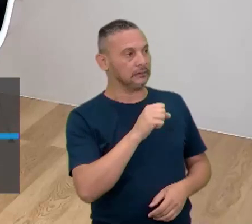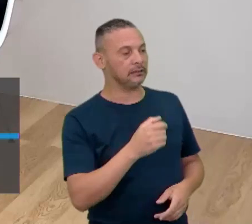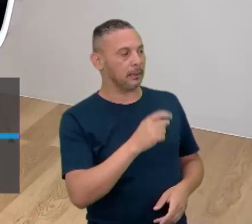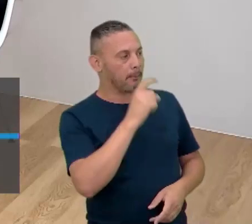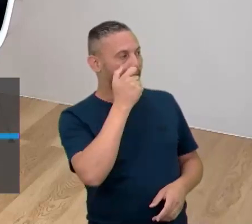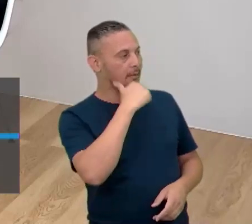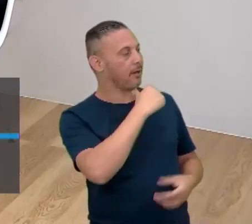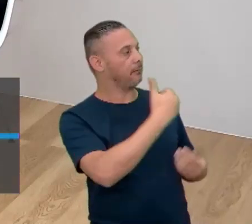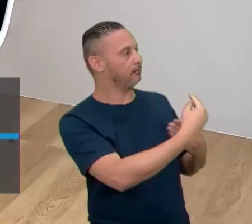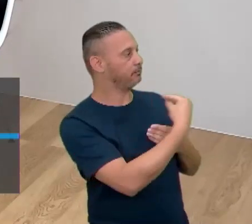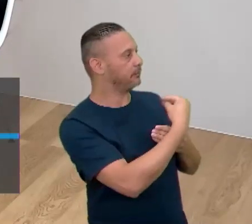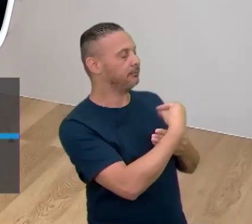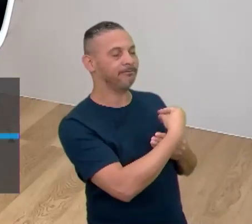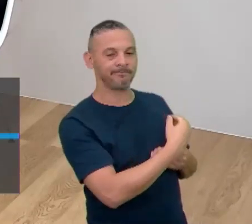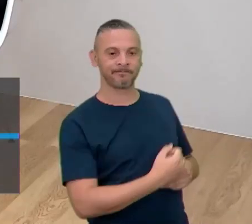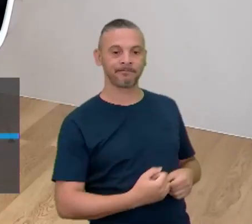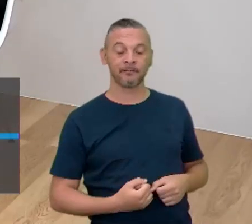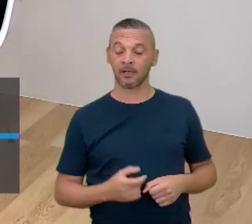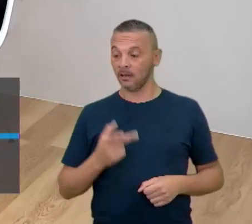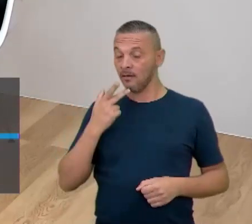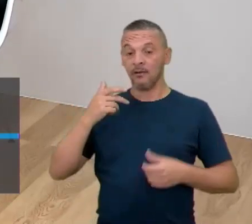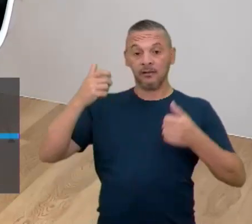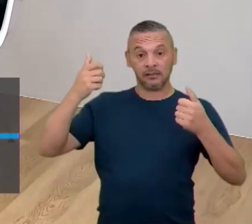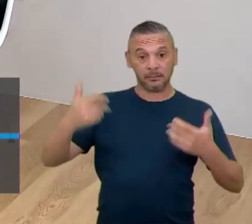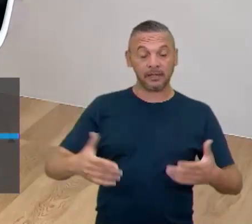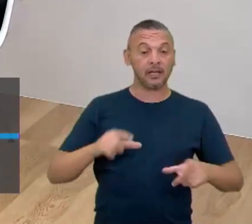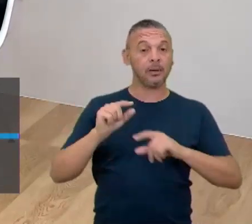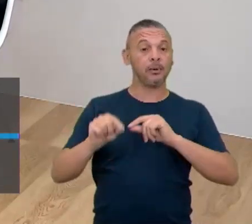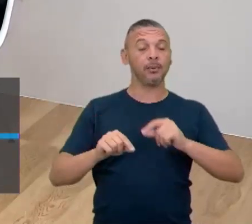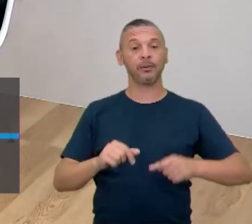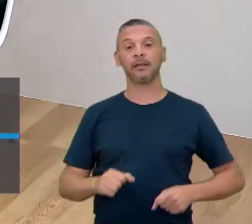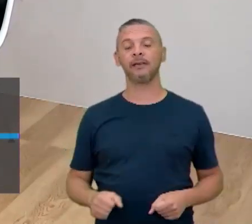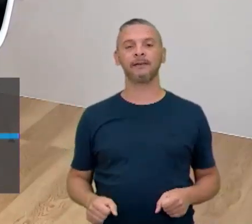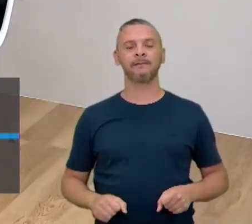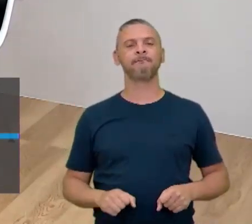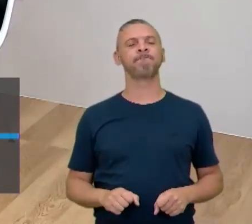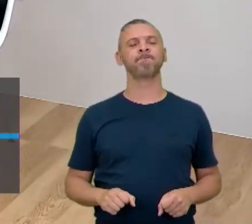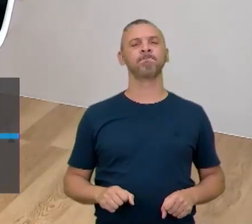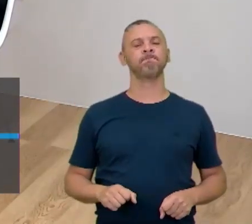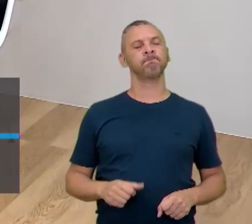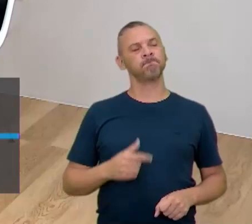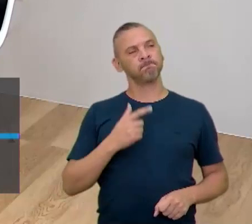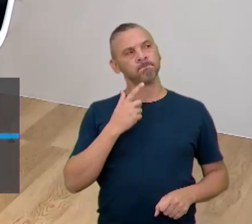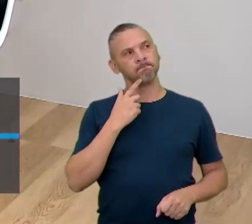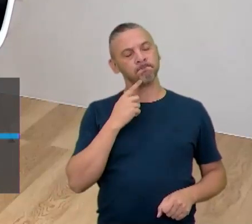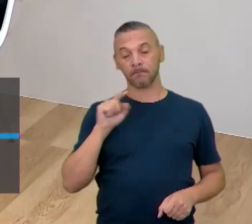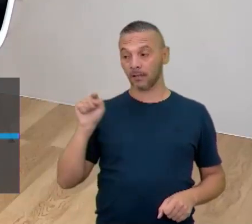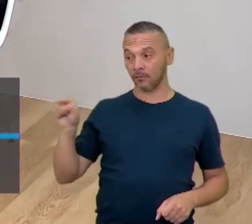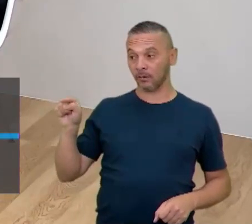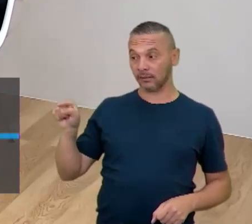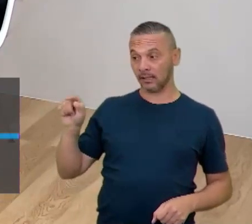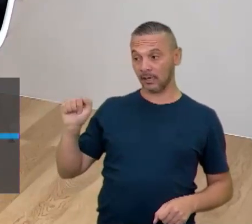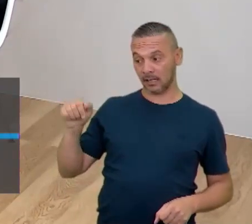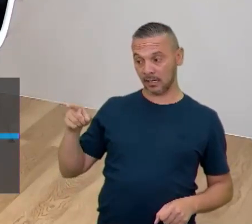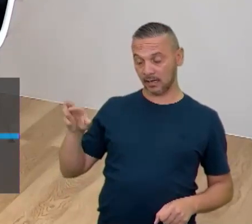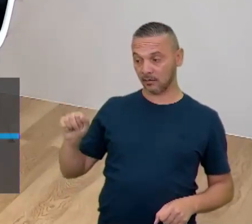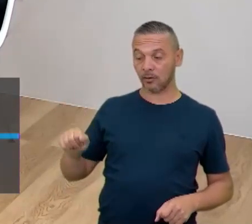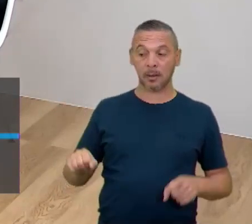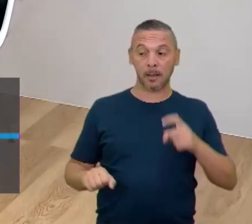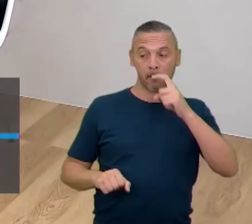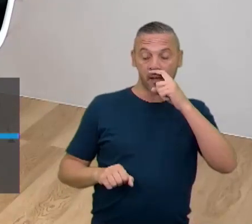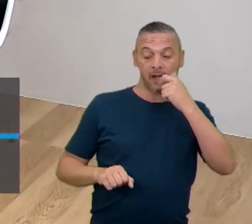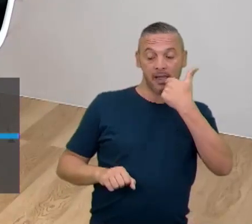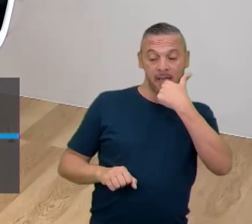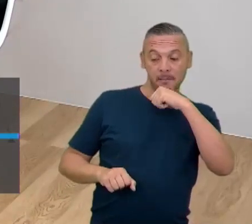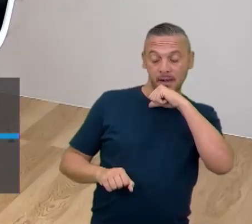falar aqui também, de improvisadão aqui, hein? O maior legado que você acha que você traz, ou do seu pai, ou da